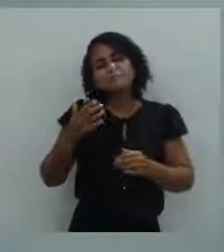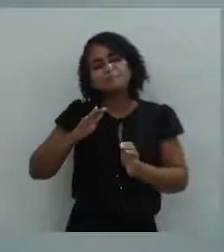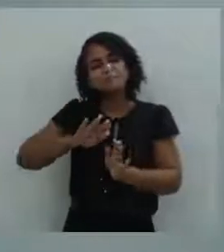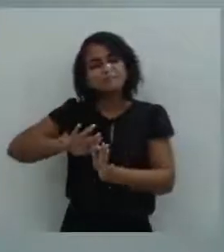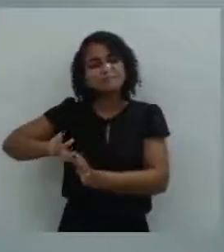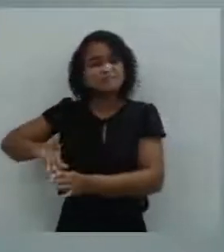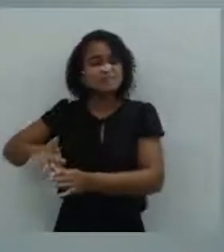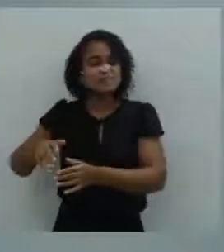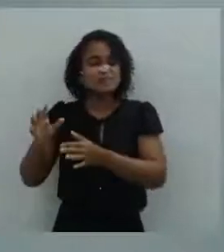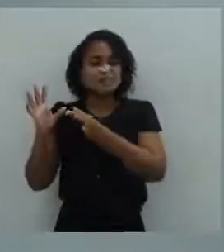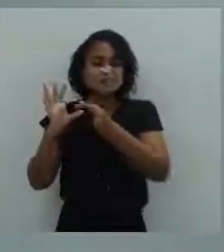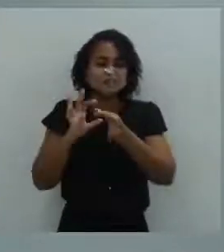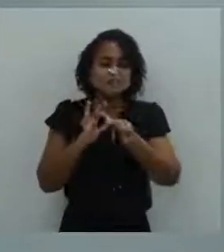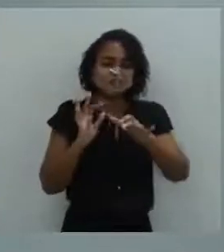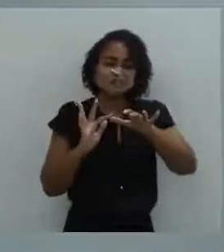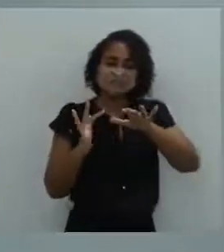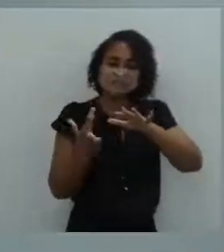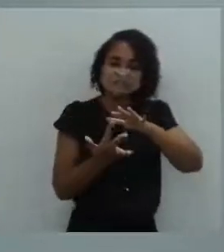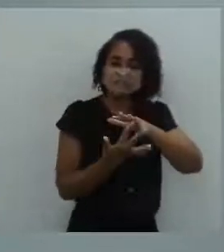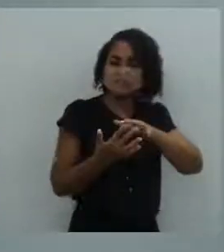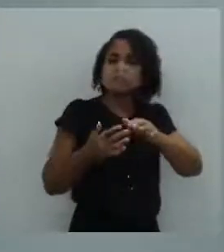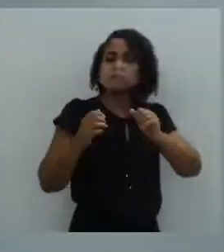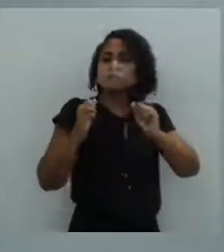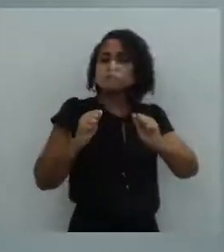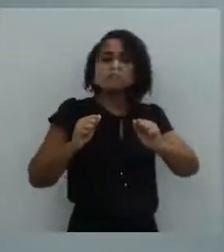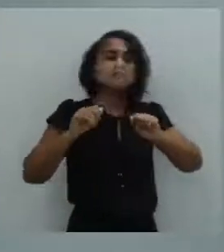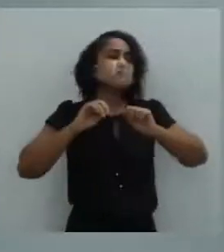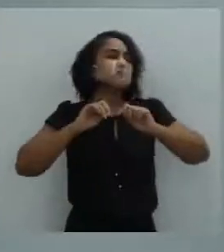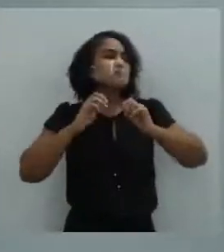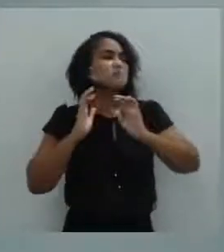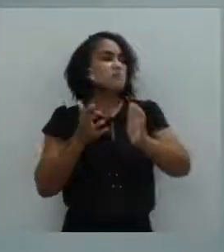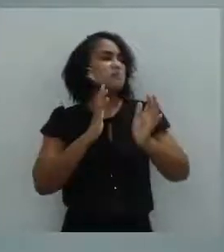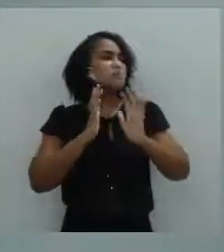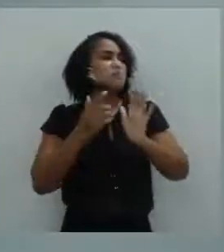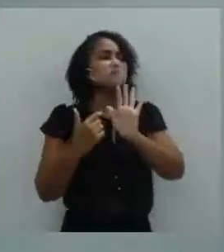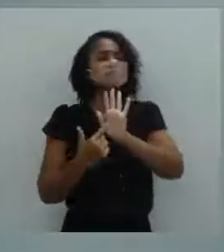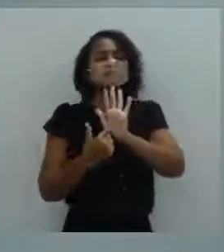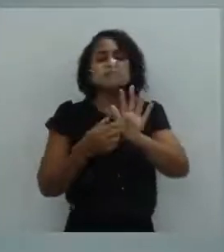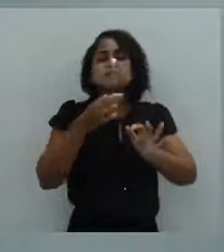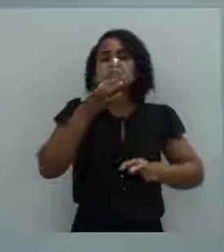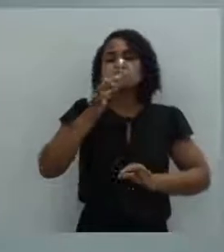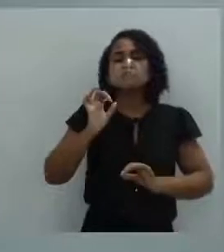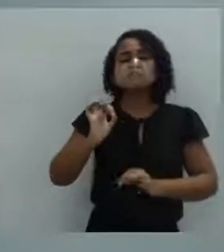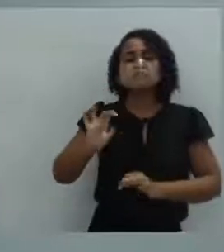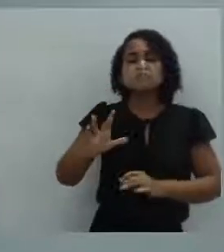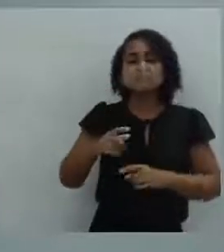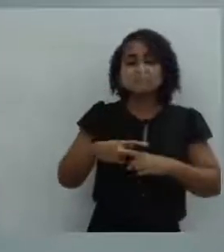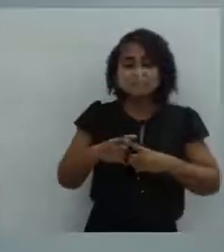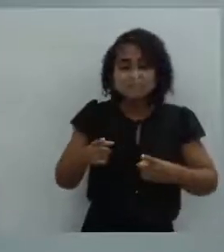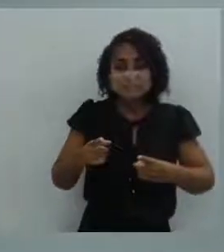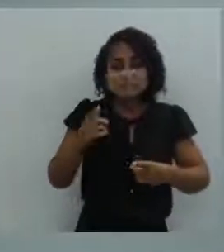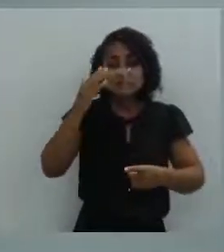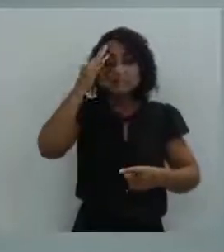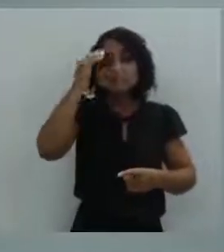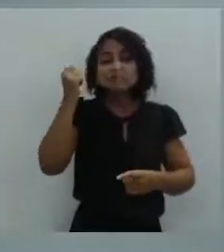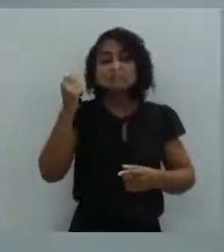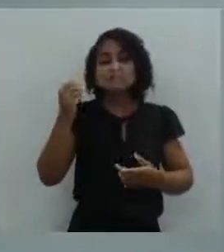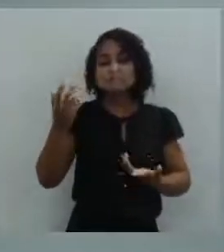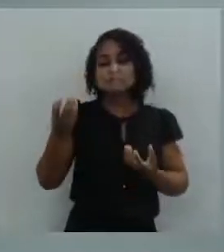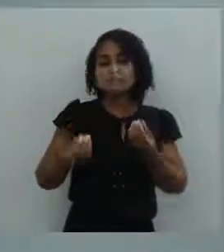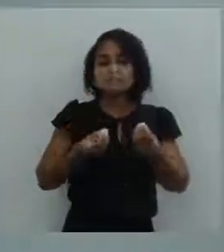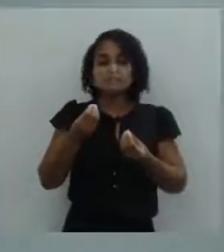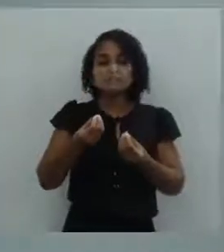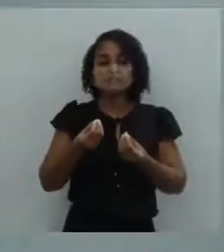com essa situação de rede social em que todo mundo fala o que quer, apresenta a sua opinião, mas não se pauta